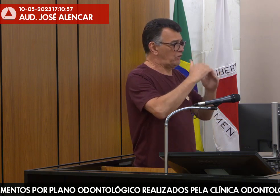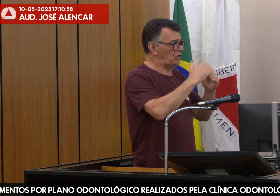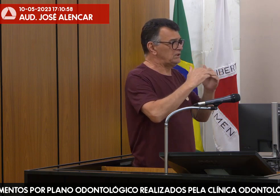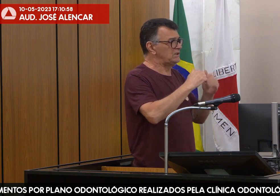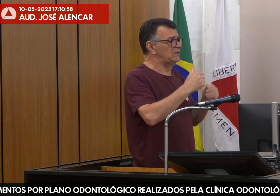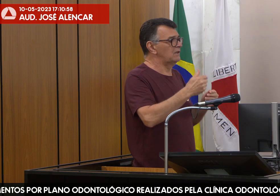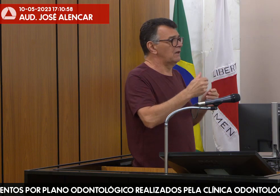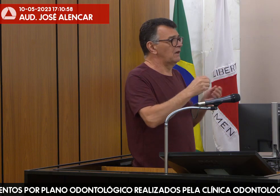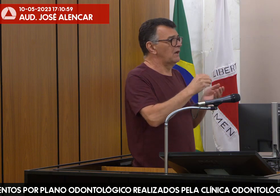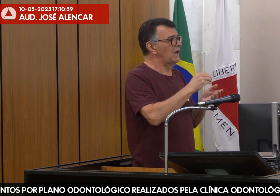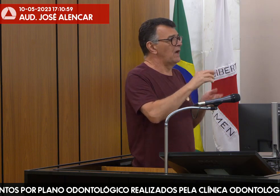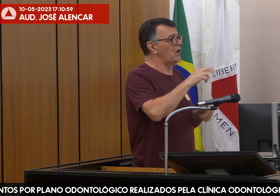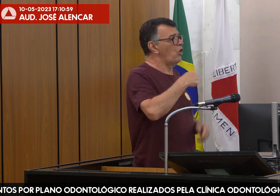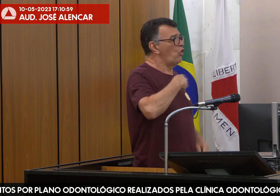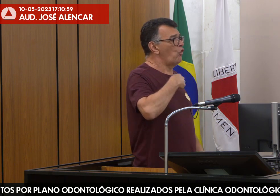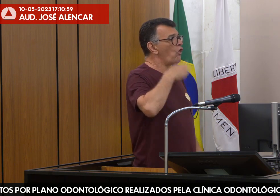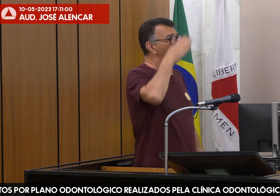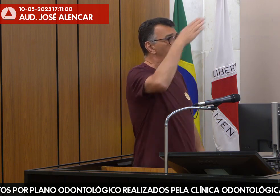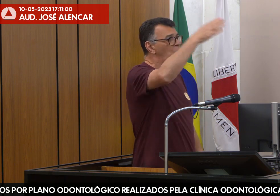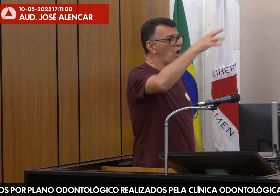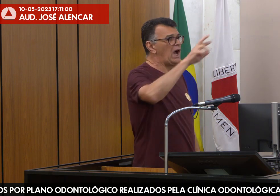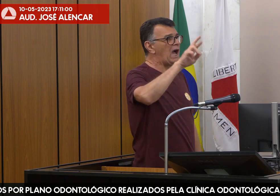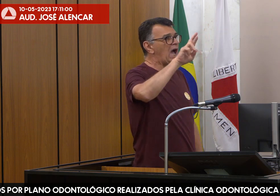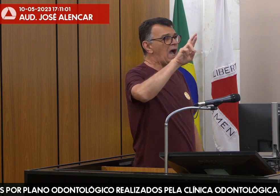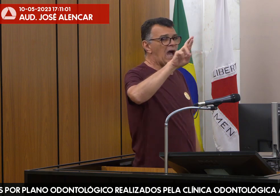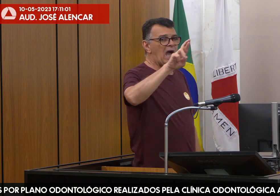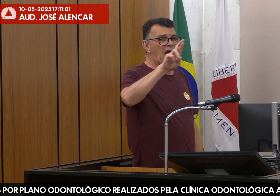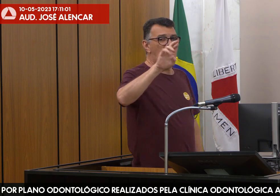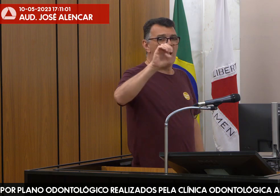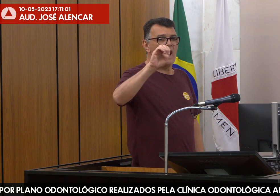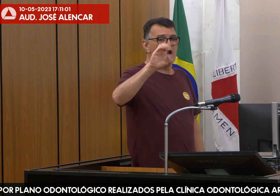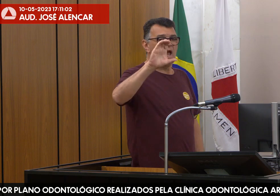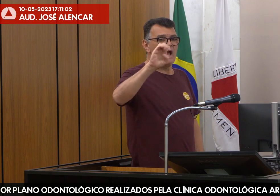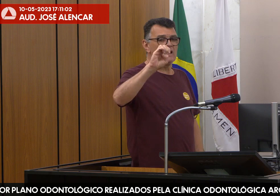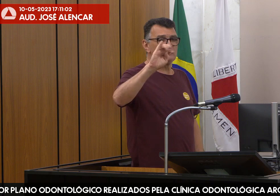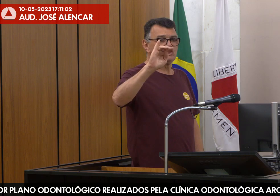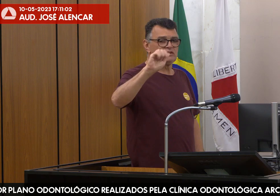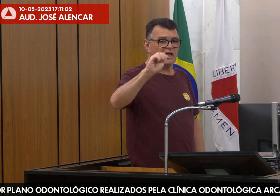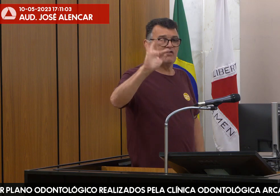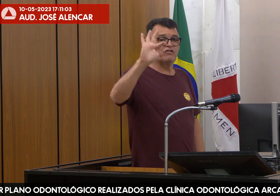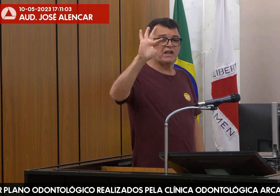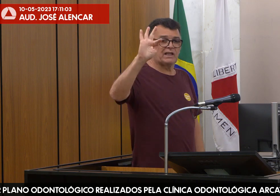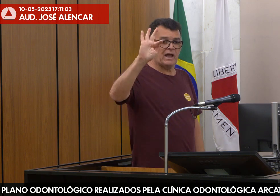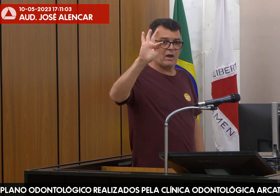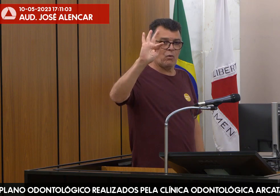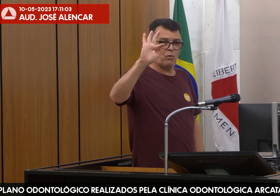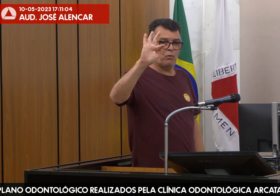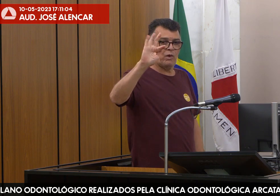fiz o tratamento com esses ditos profissionais